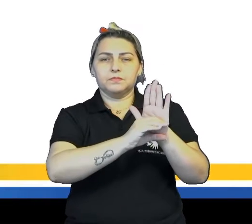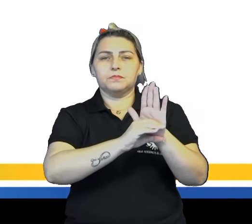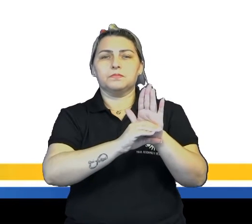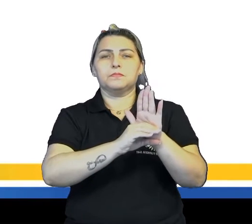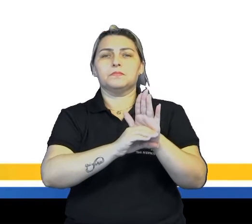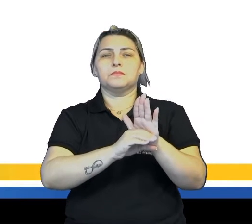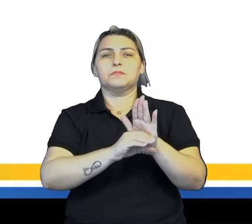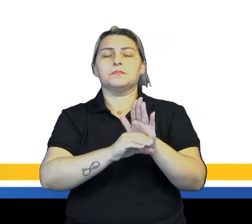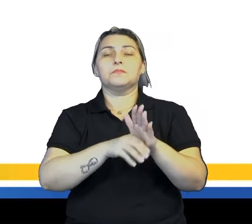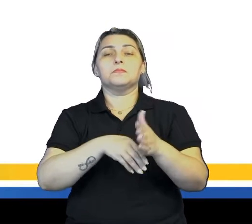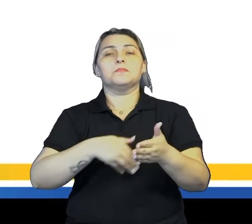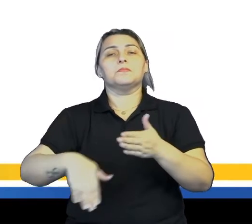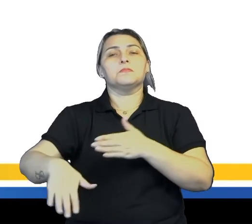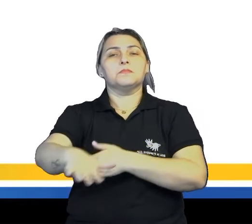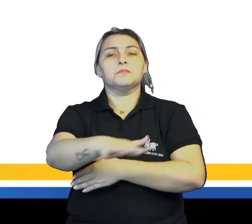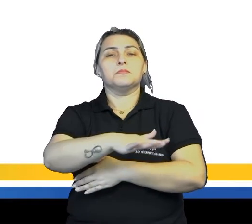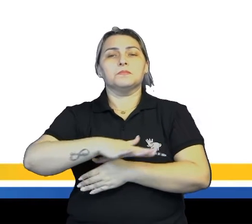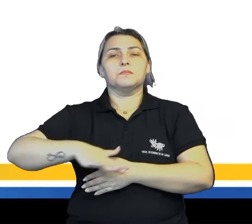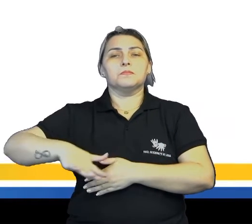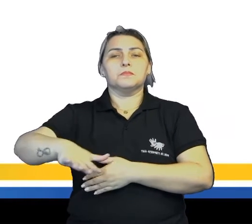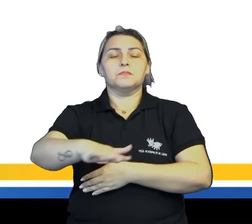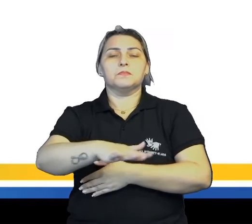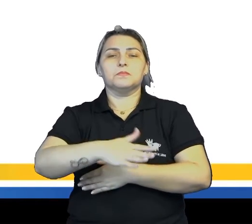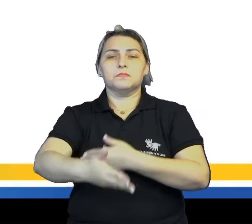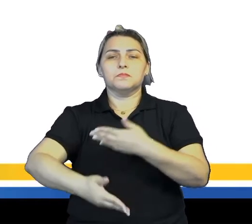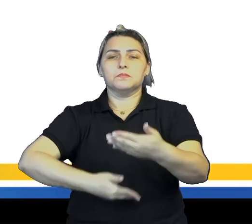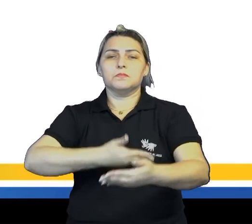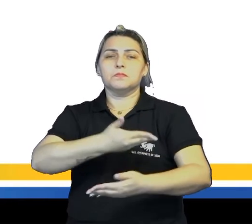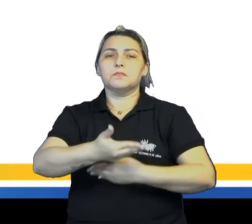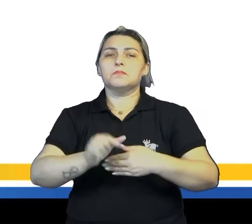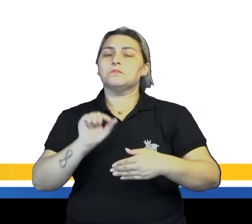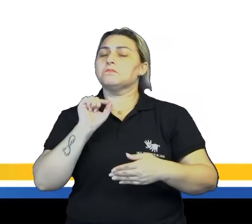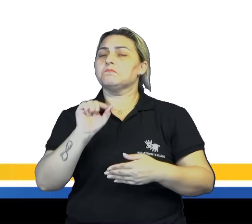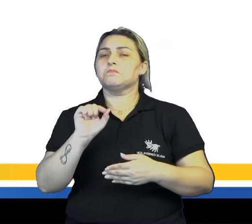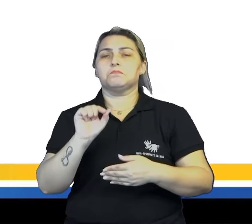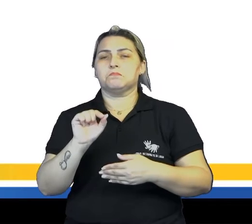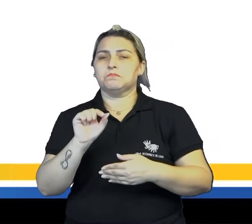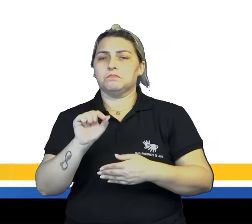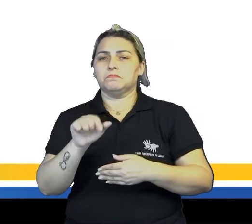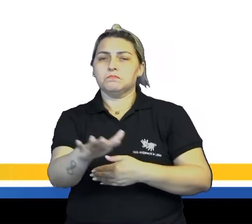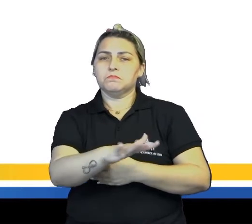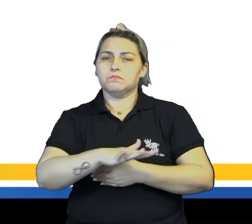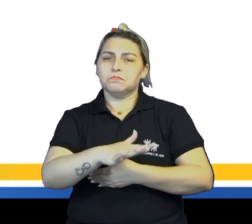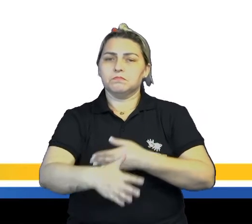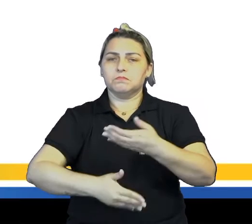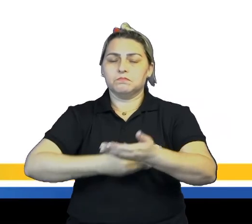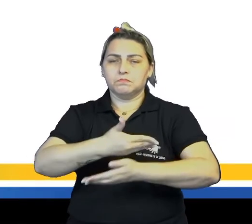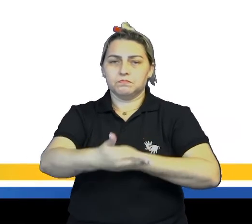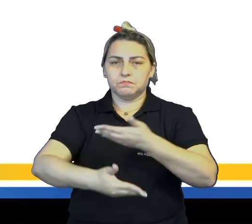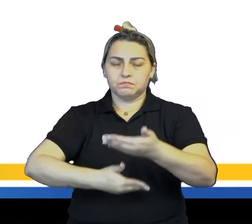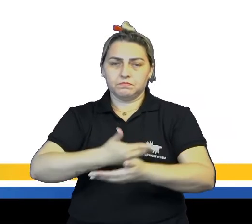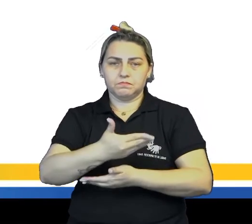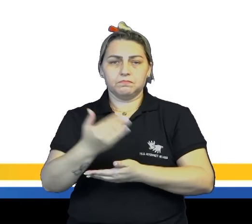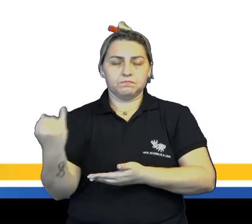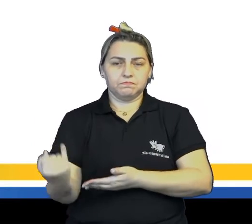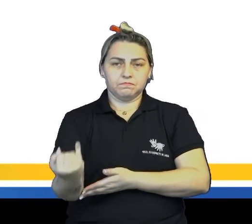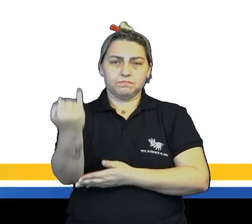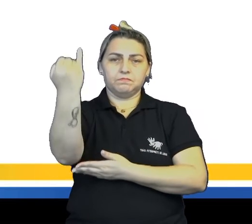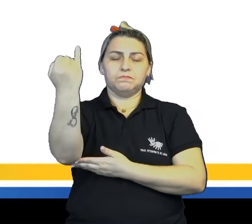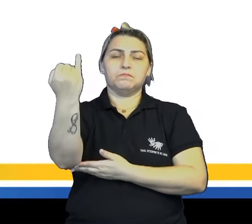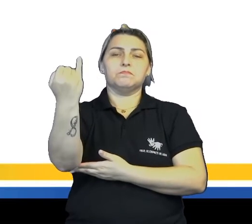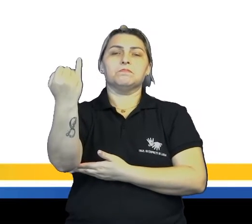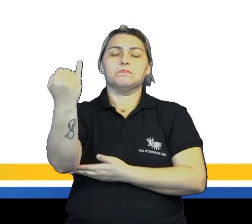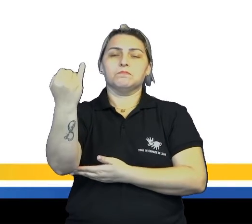de socialização. O que é? O processo de socialização é fundamental para